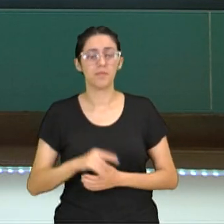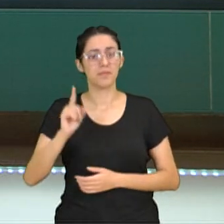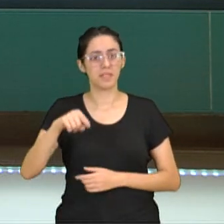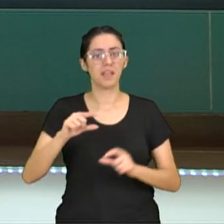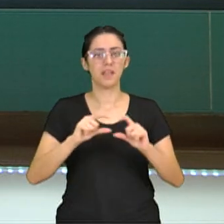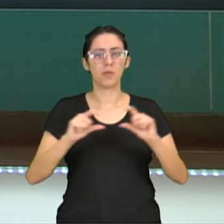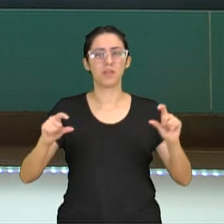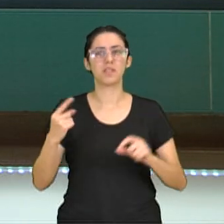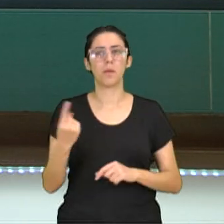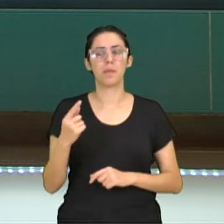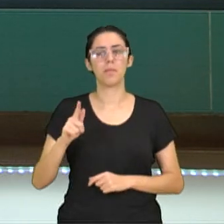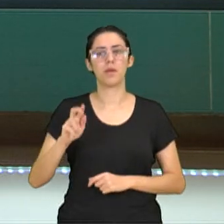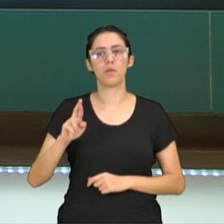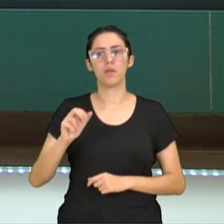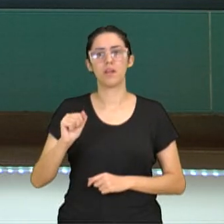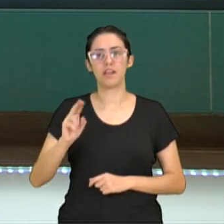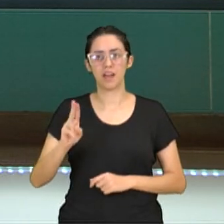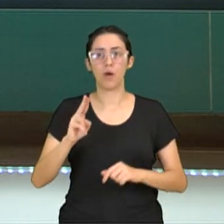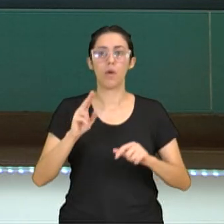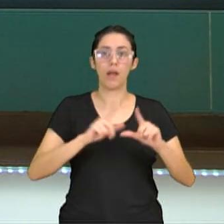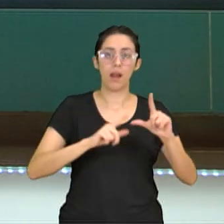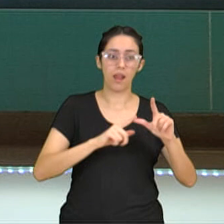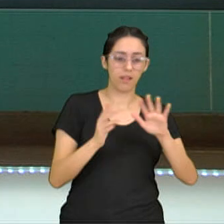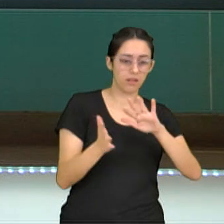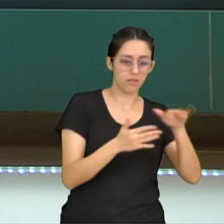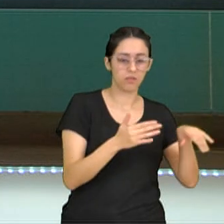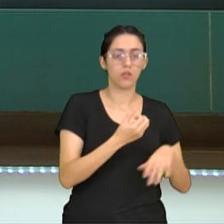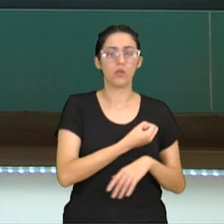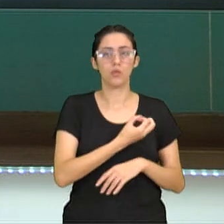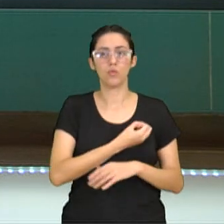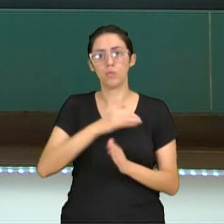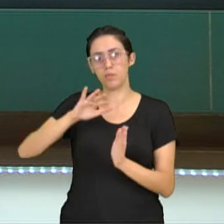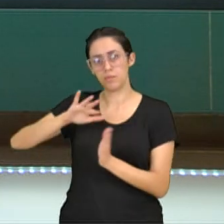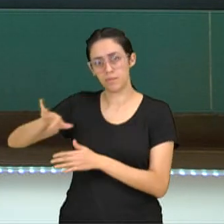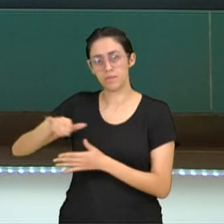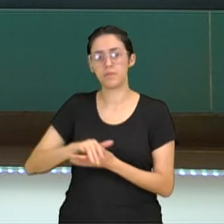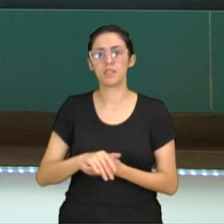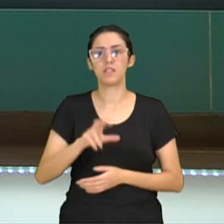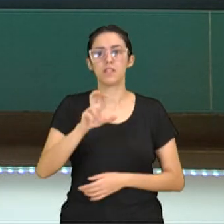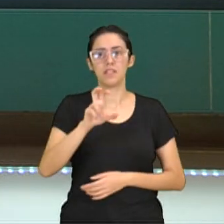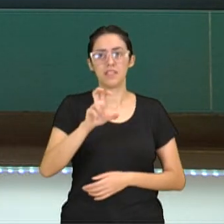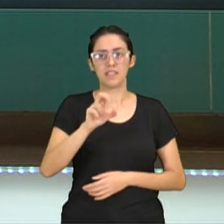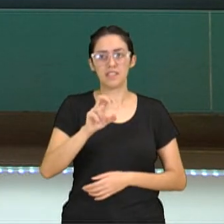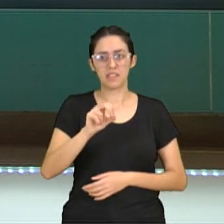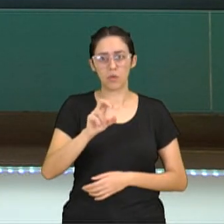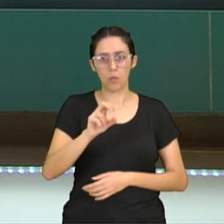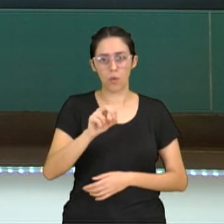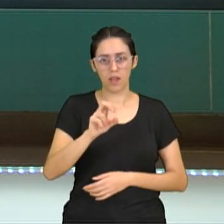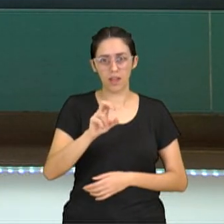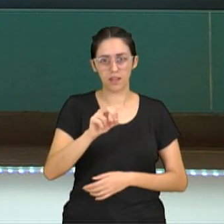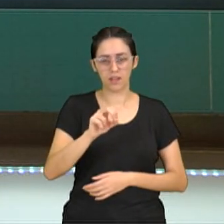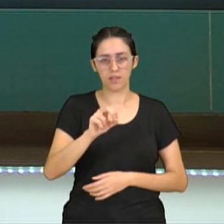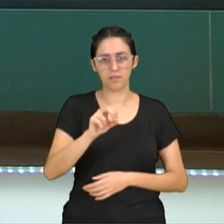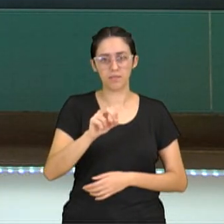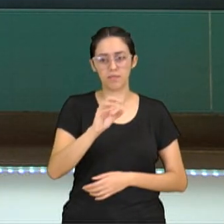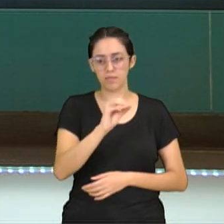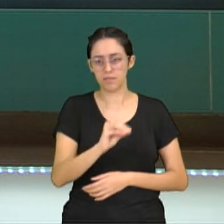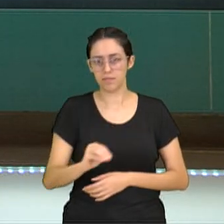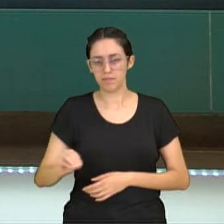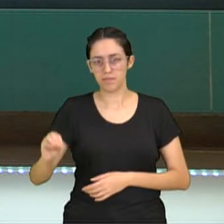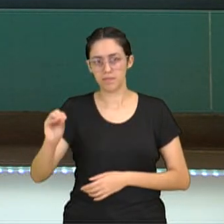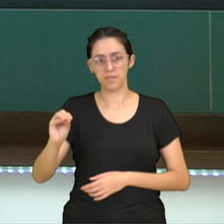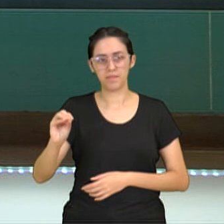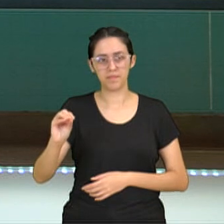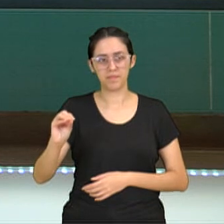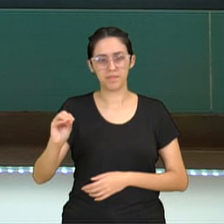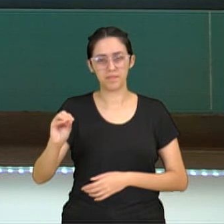primeiro grau. Letra para um lado, número para o outro. Passo o 50 para o outro lado, o menos 50, fica x igual a 50. E